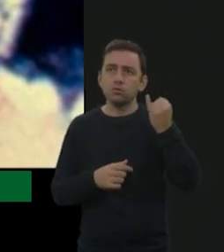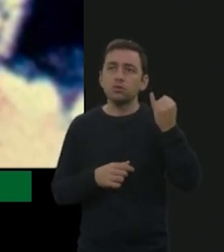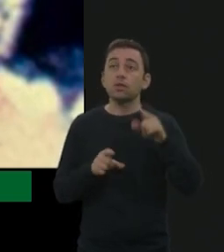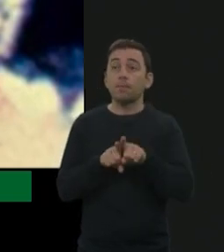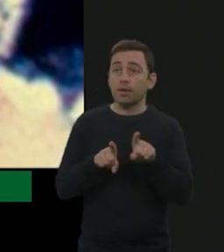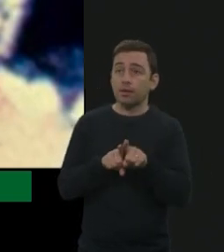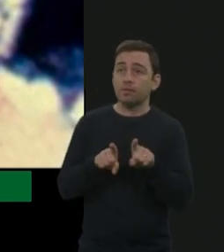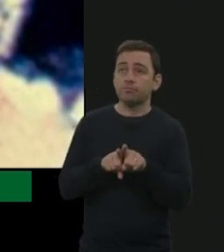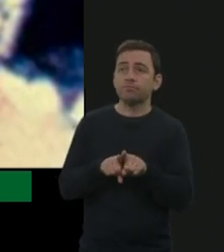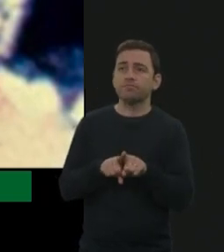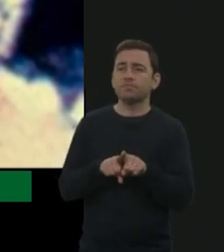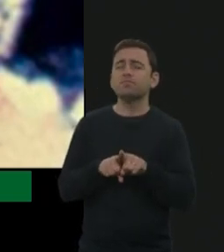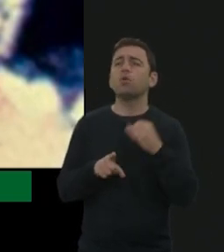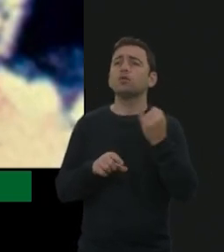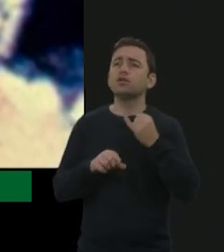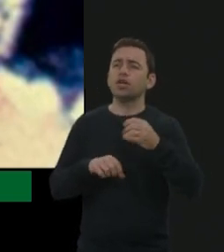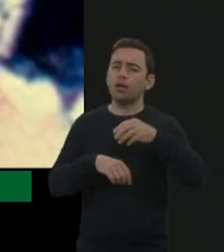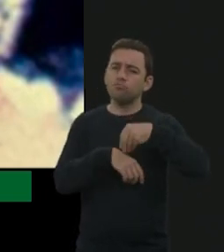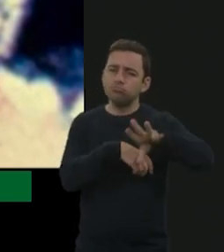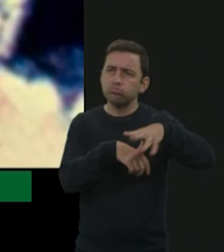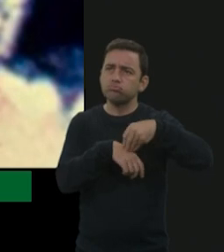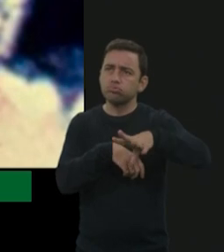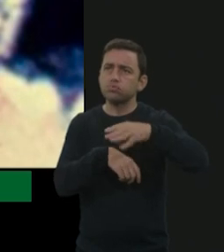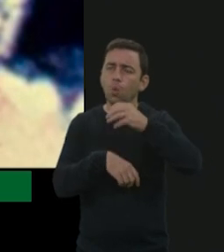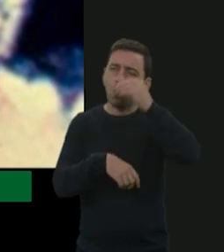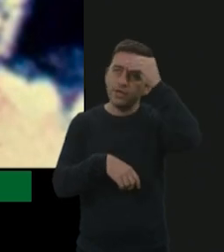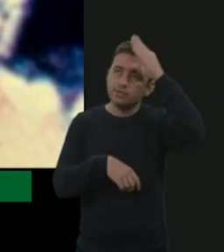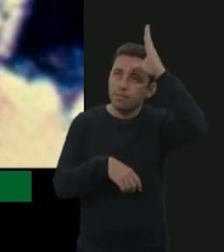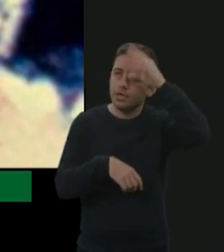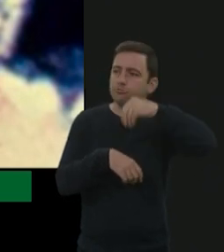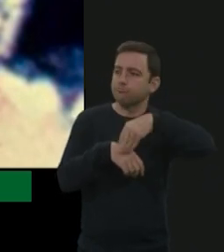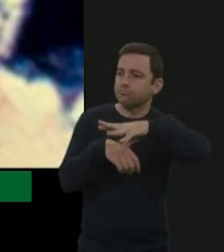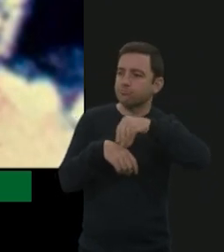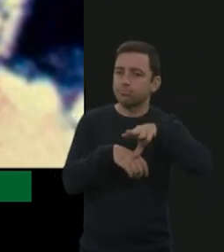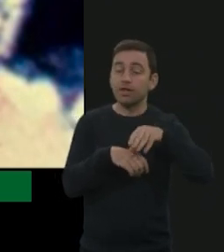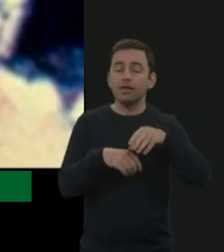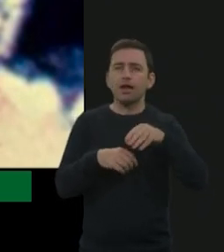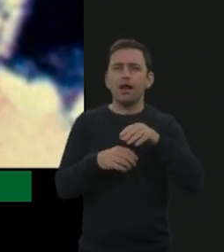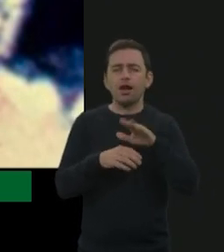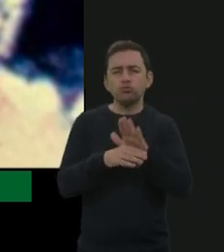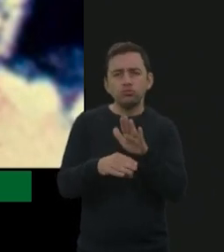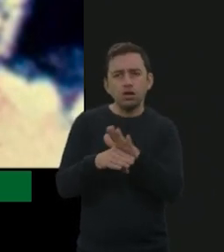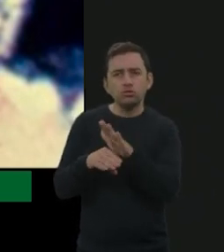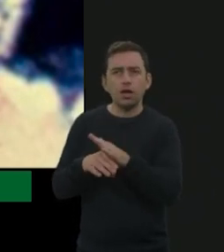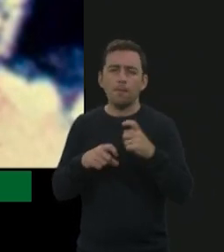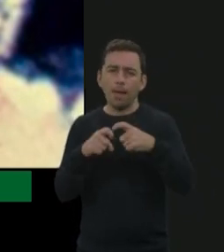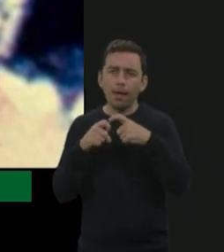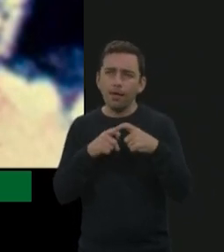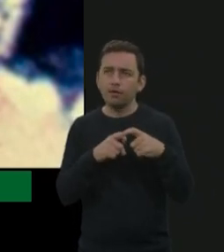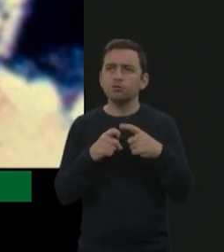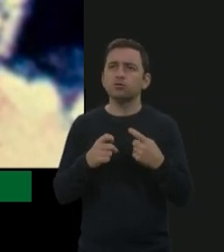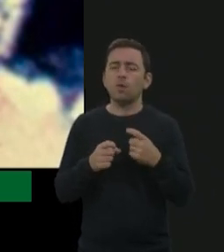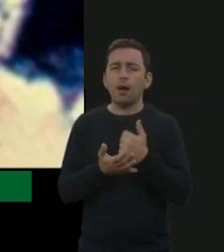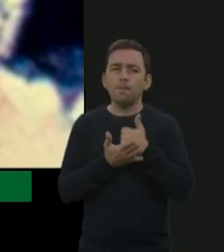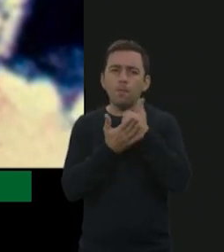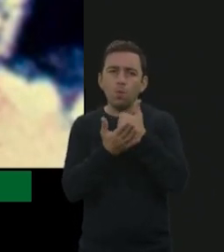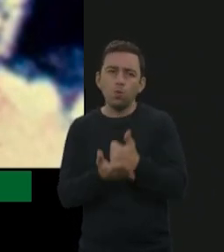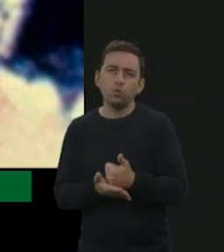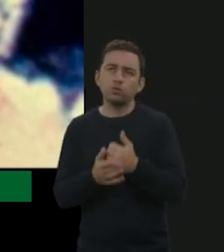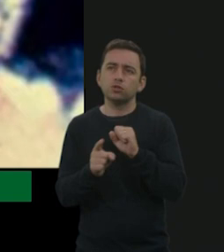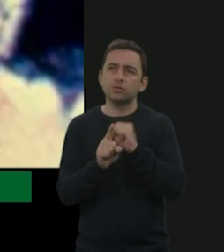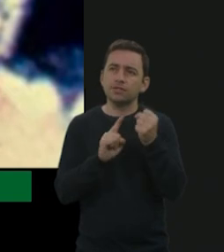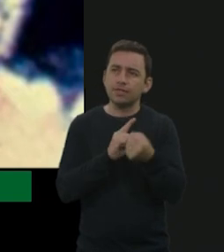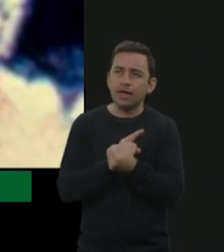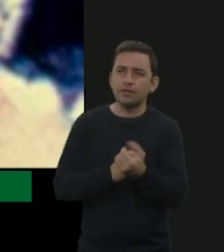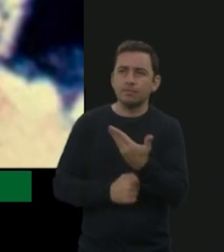possa passar o conhecimento, a gente possa melhorar cada vez mais como médicos, estudando, tendo o apoio da sociedade, tendo o apoio de outros